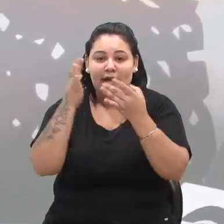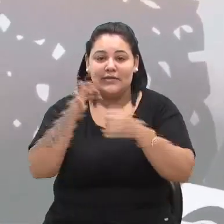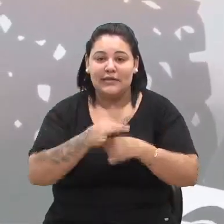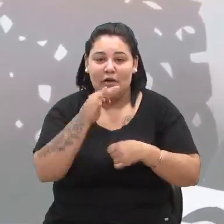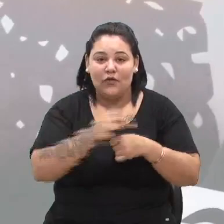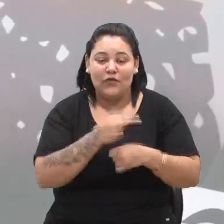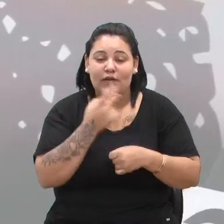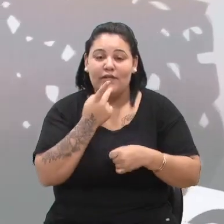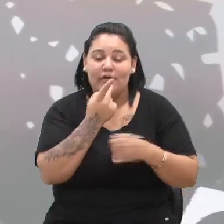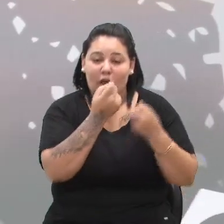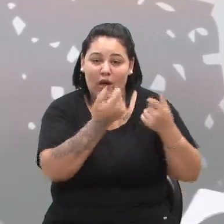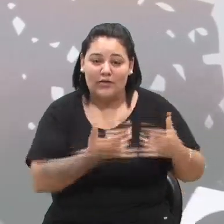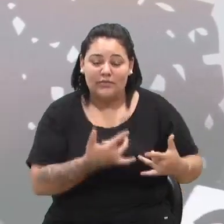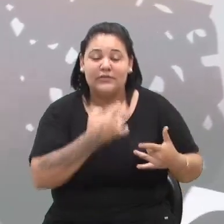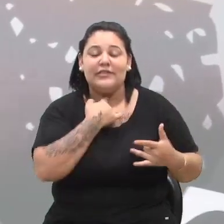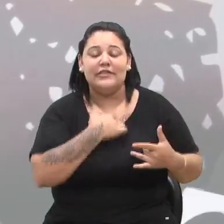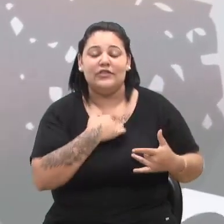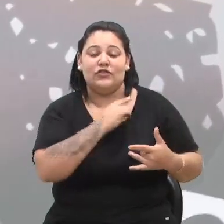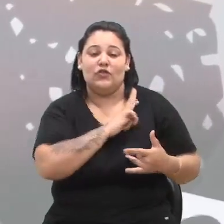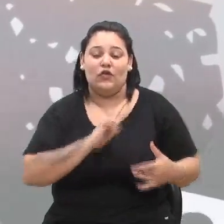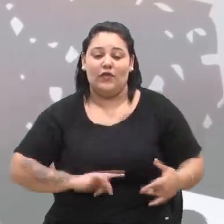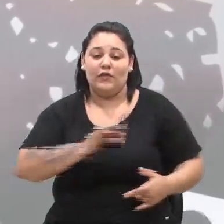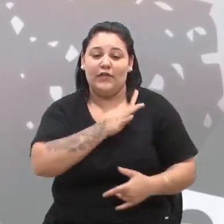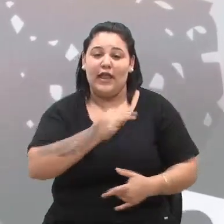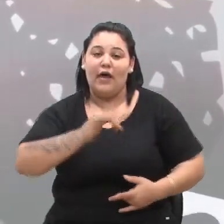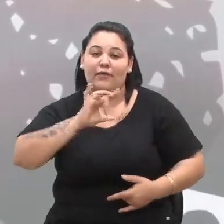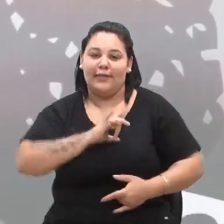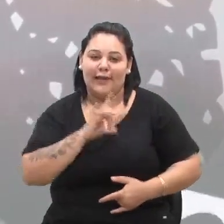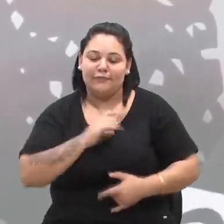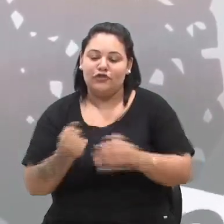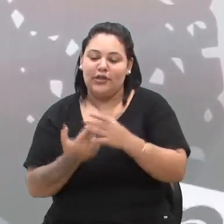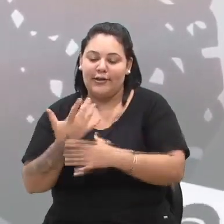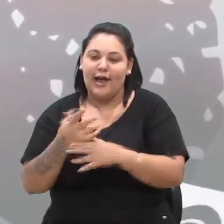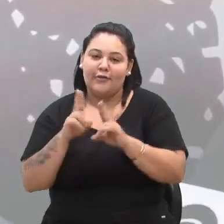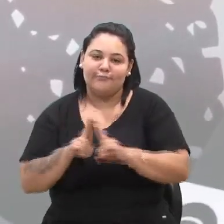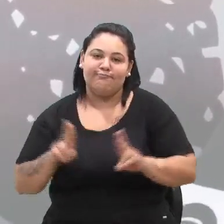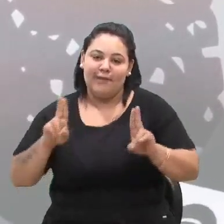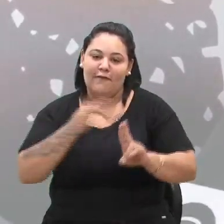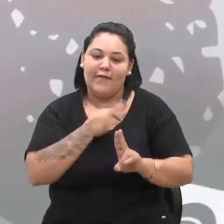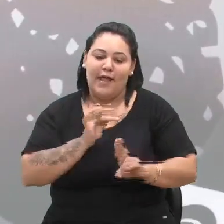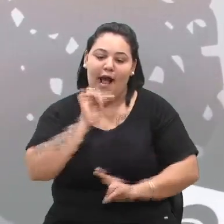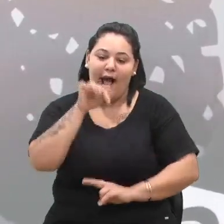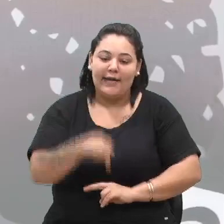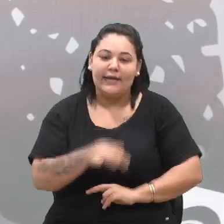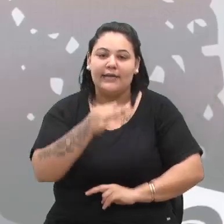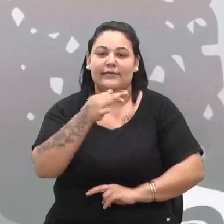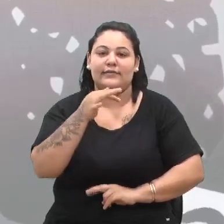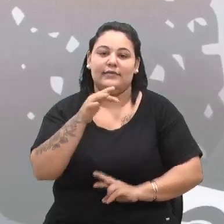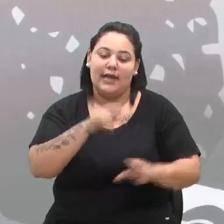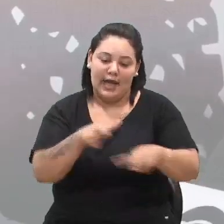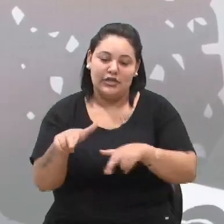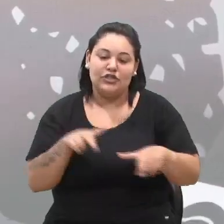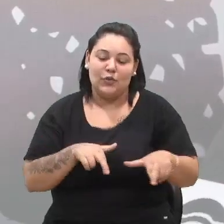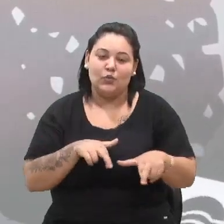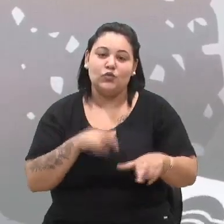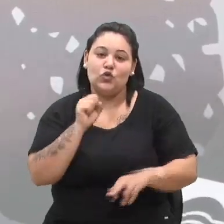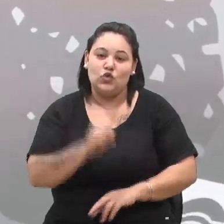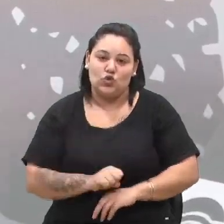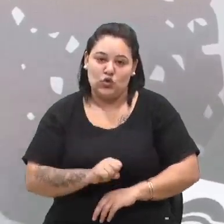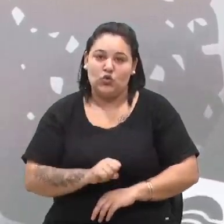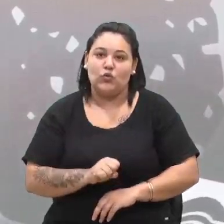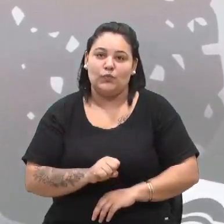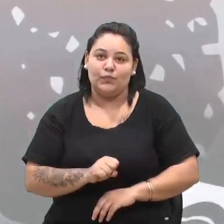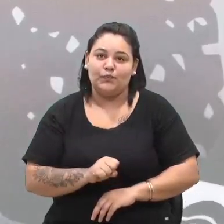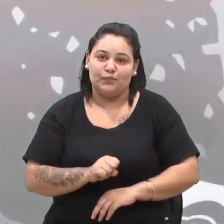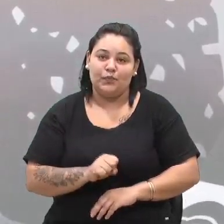da vontade que o governo federal tem de criar essa universidade aqui na nossa região, que envolve a